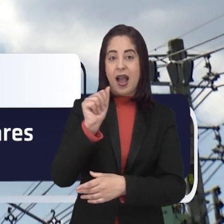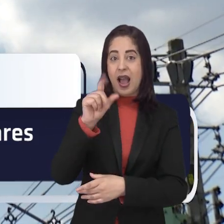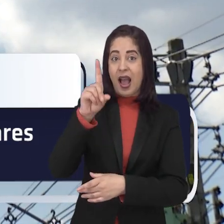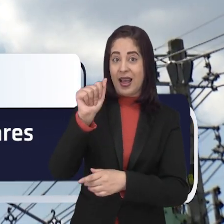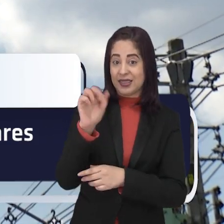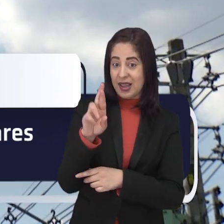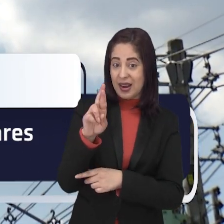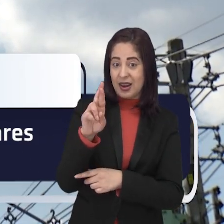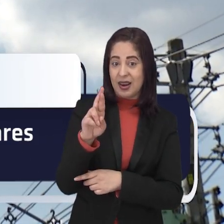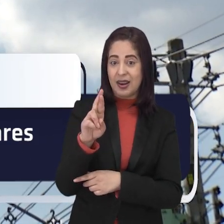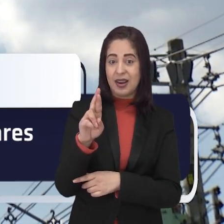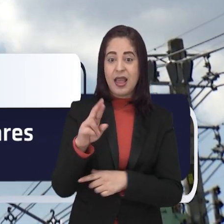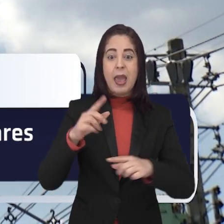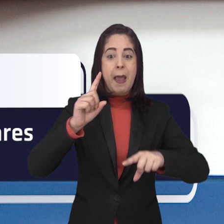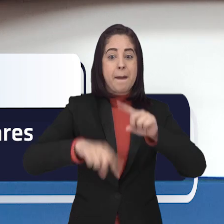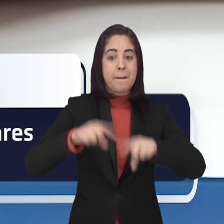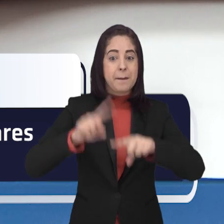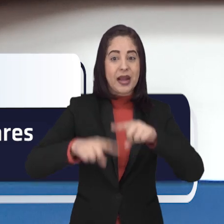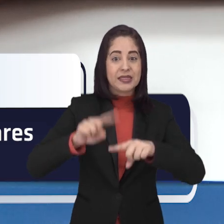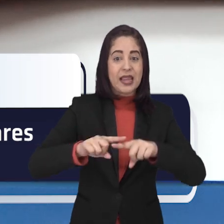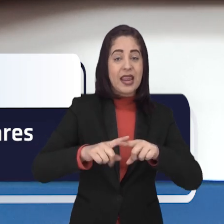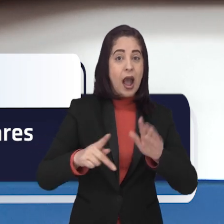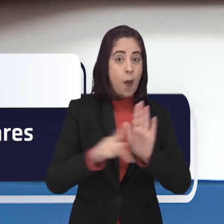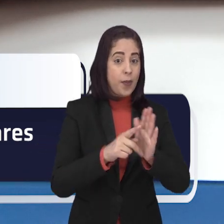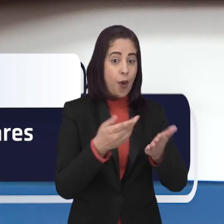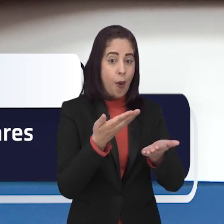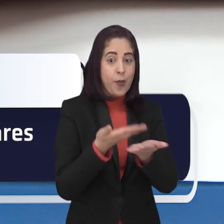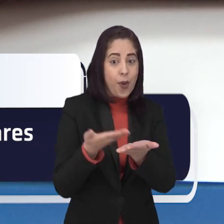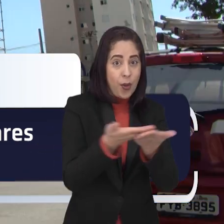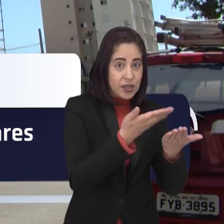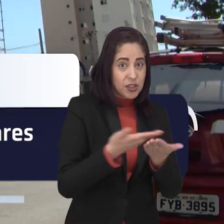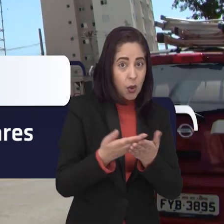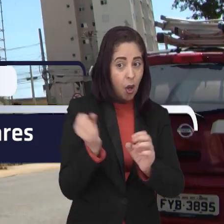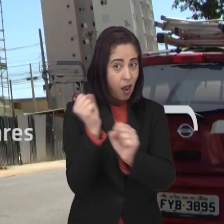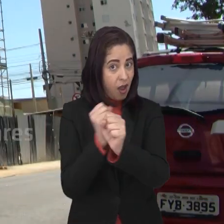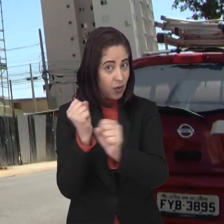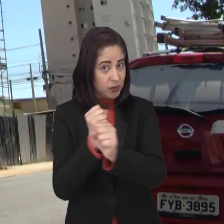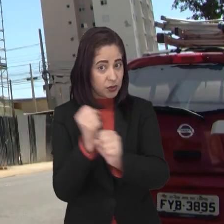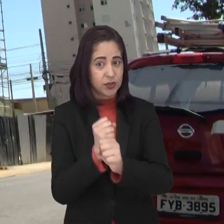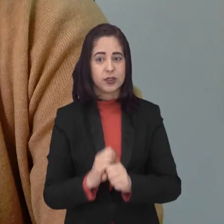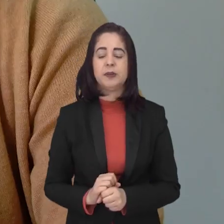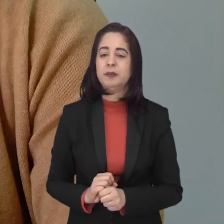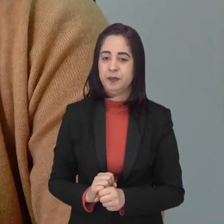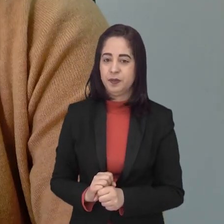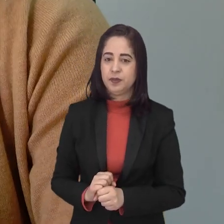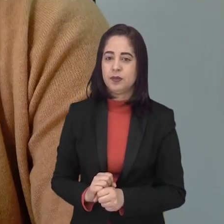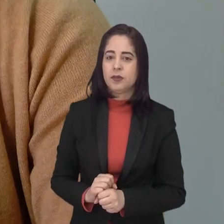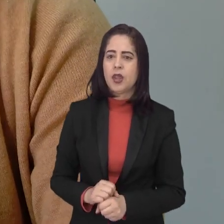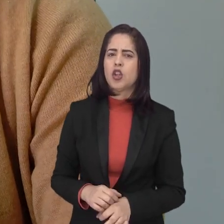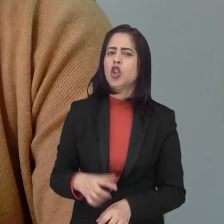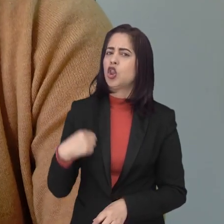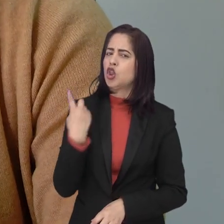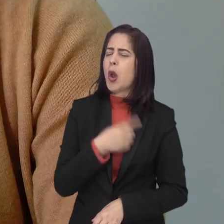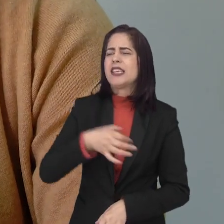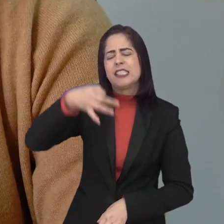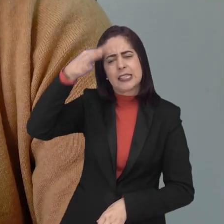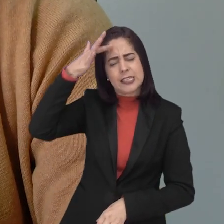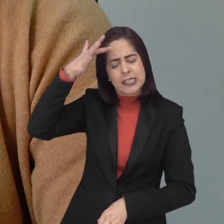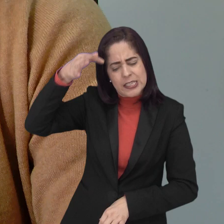taxímetros, radares eletrônicos e até materiais escolares e da construção civil. Nós temos